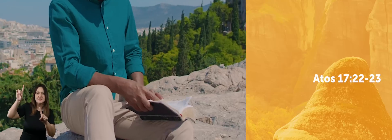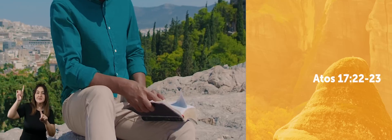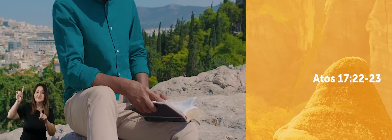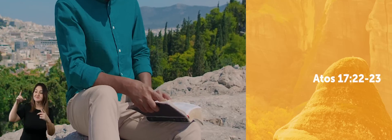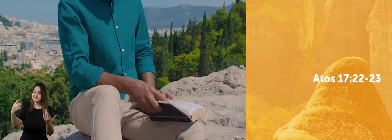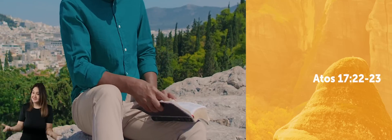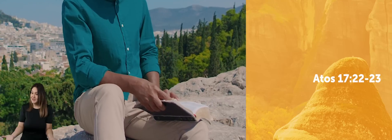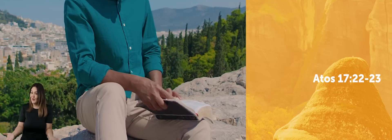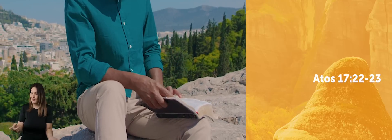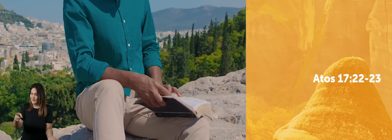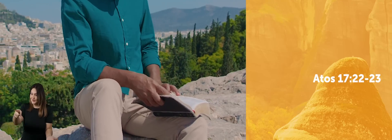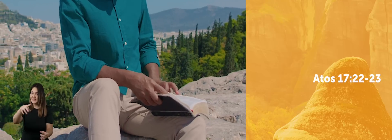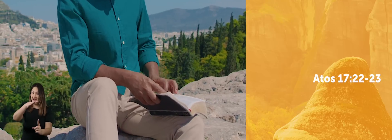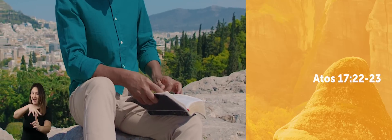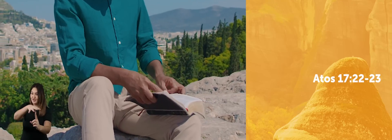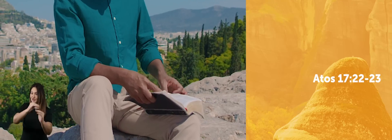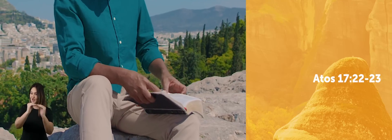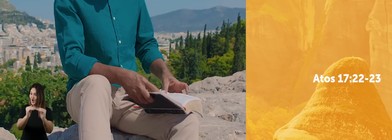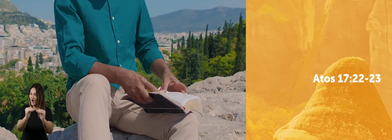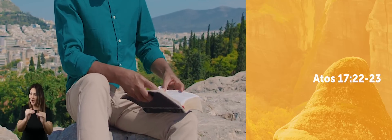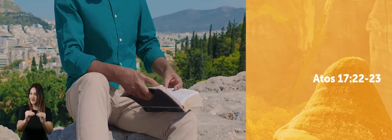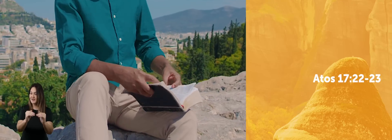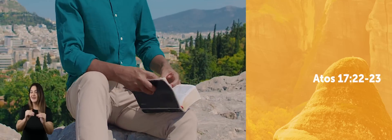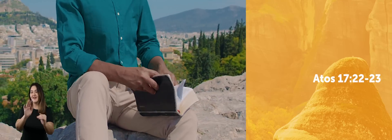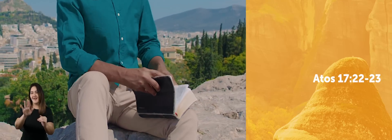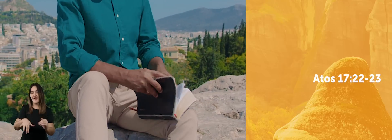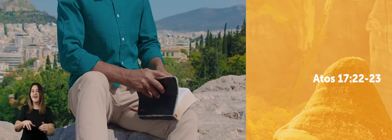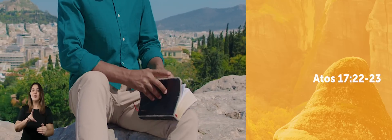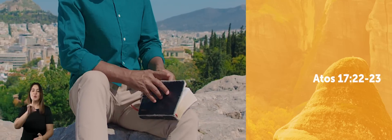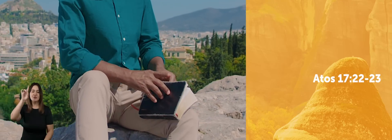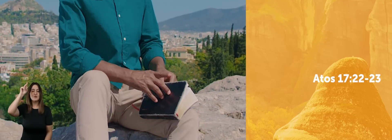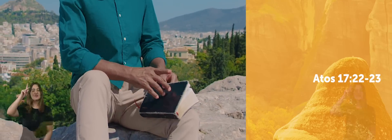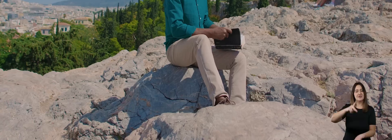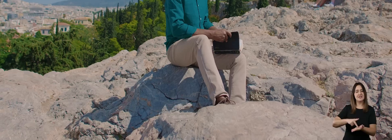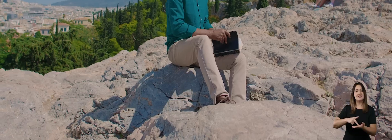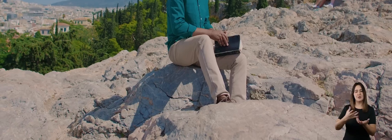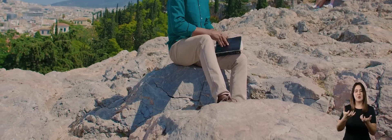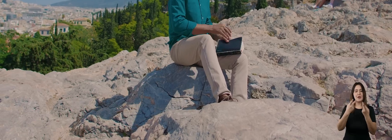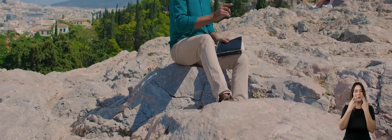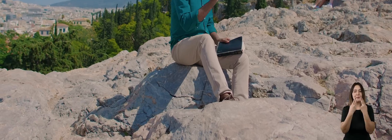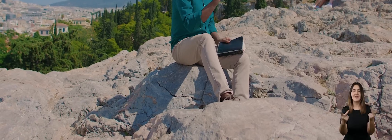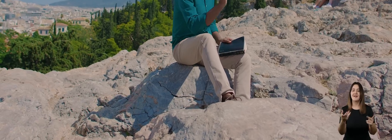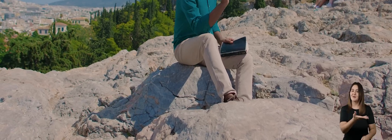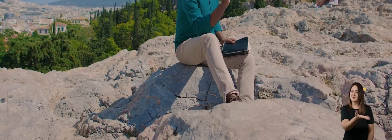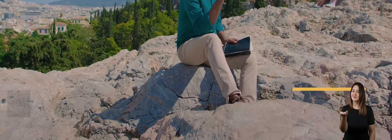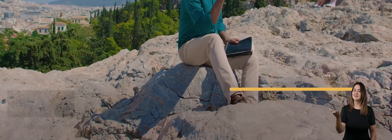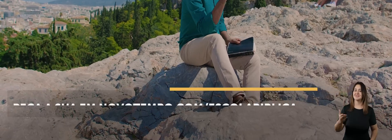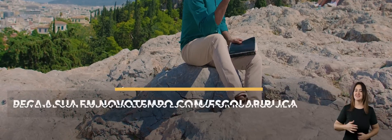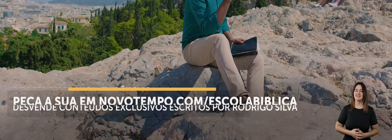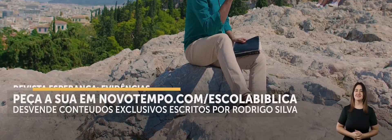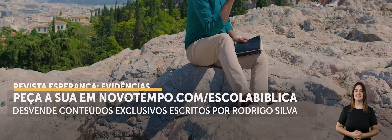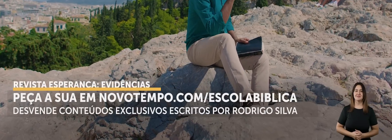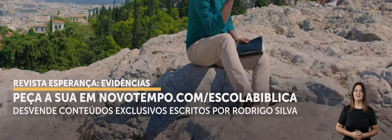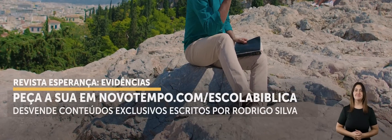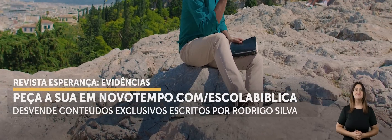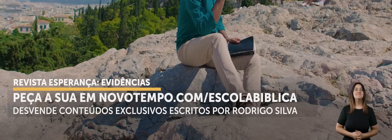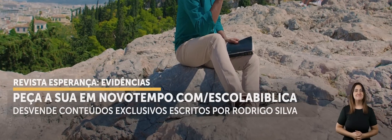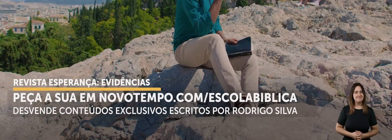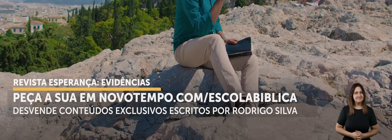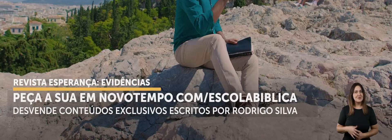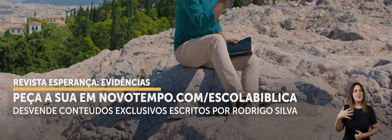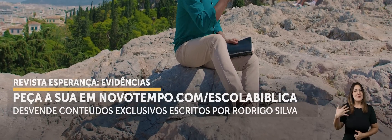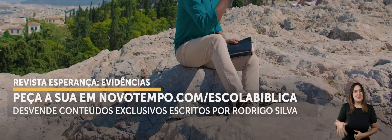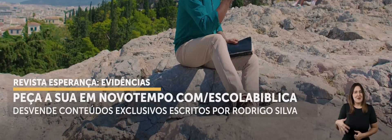vocês adoram sem conhecer é precisamente aquele que eu anuncio. Você percebeu o espírito missionário do apóstolo